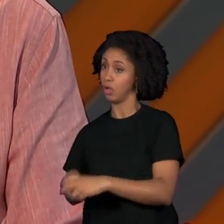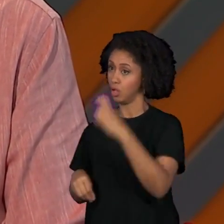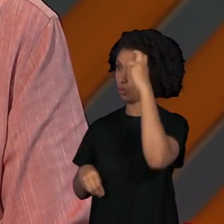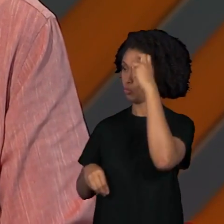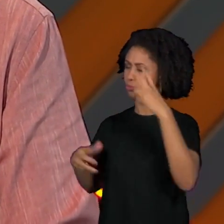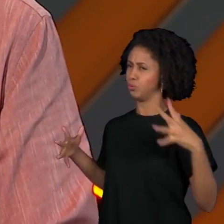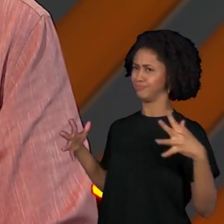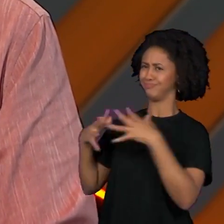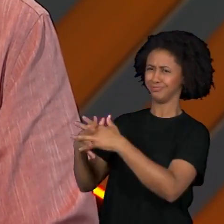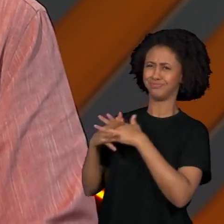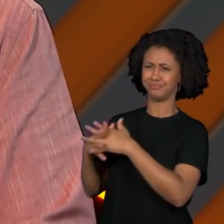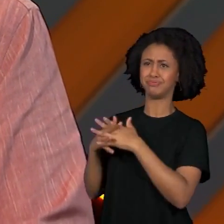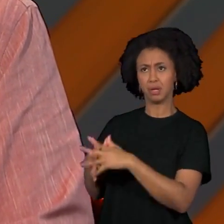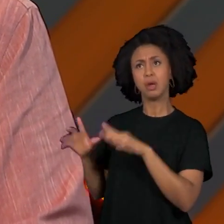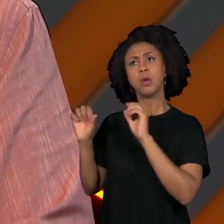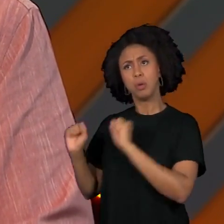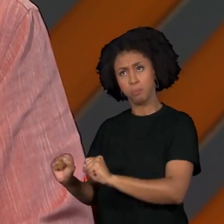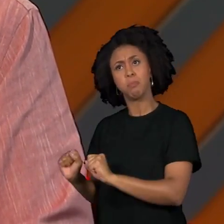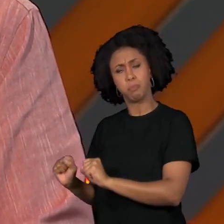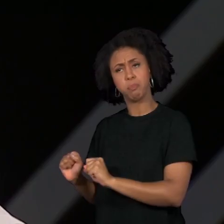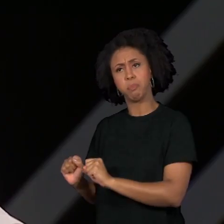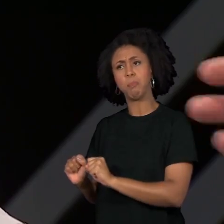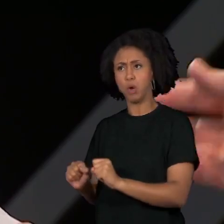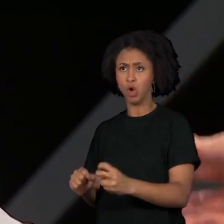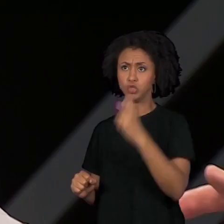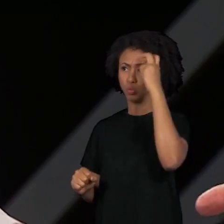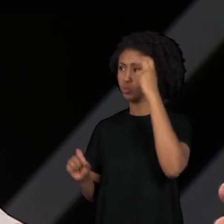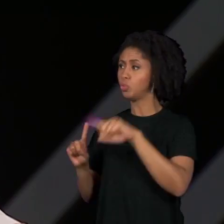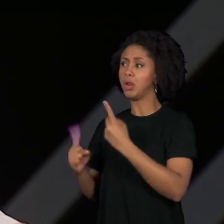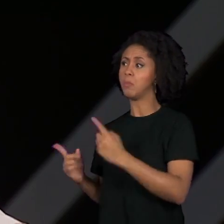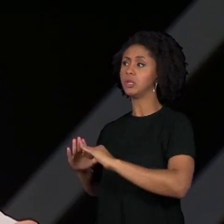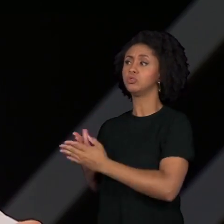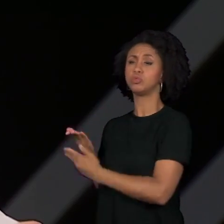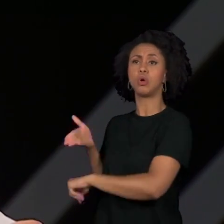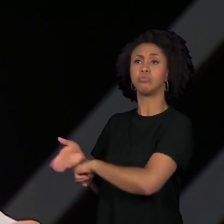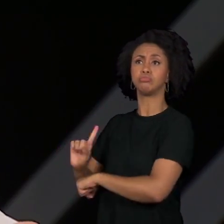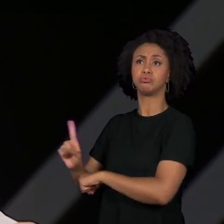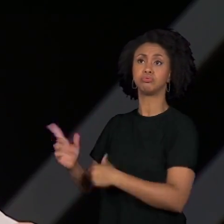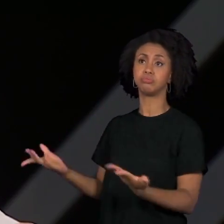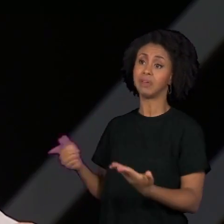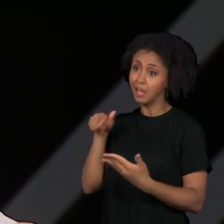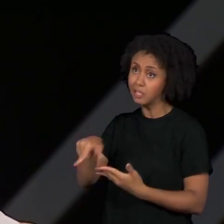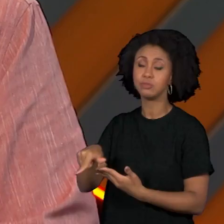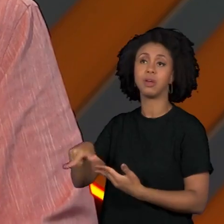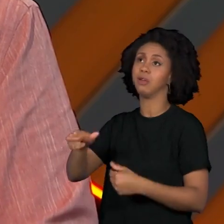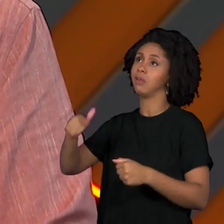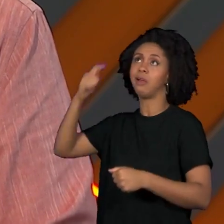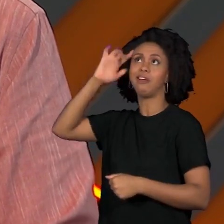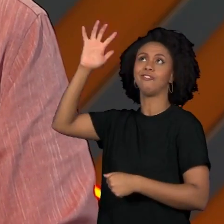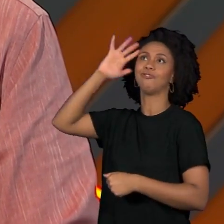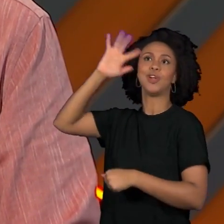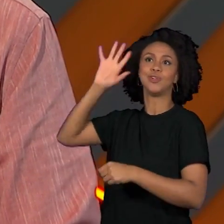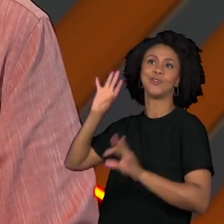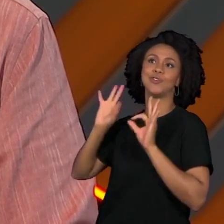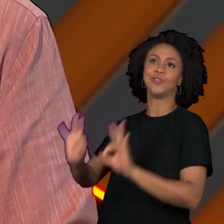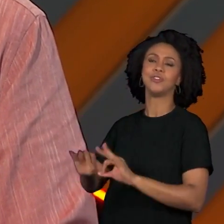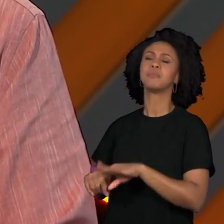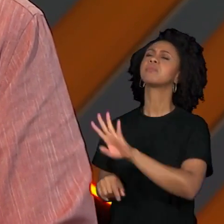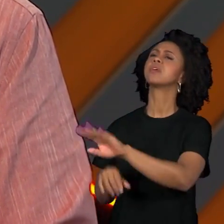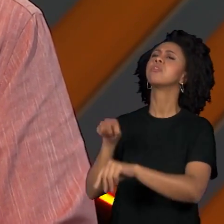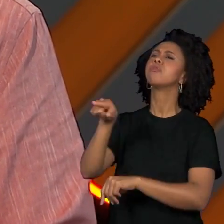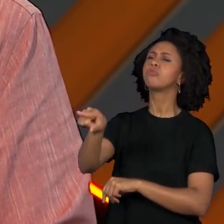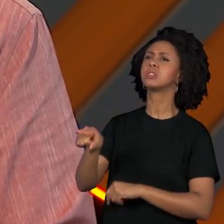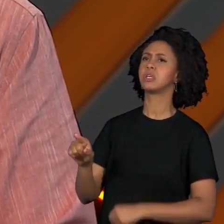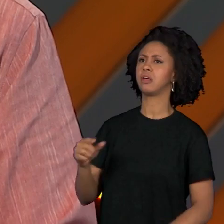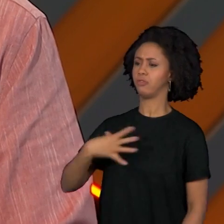não ter uma educação formal, mas tem cultura, né? E daí surge o debate filosófico. Sim. Maria, você tem 5 filhos